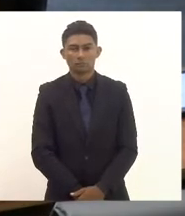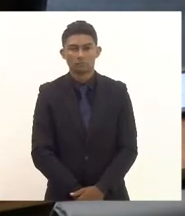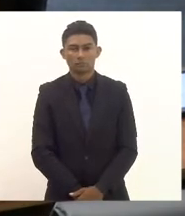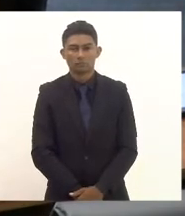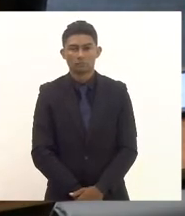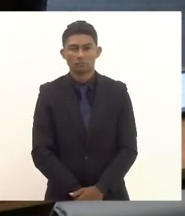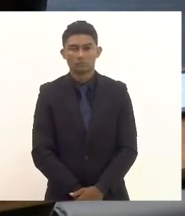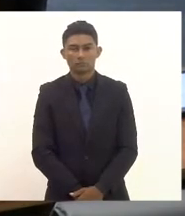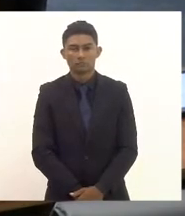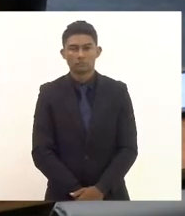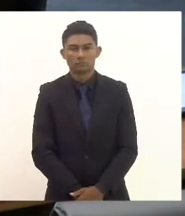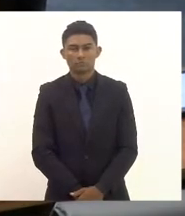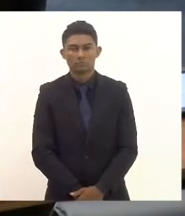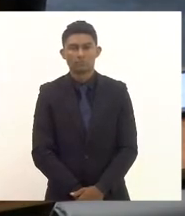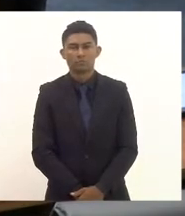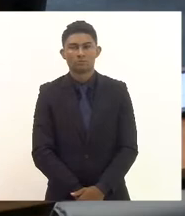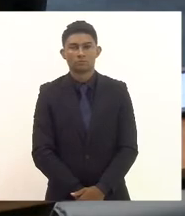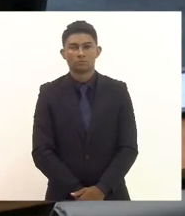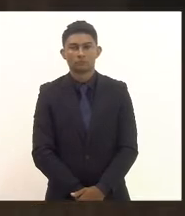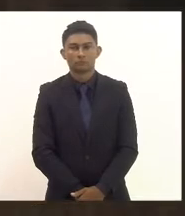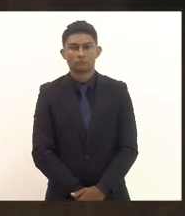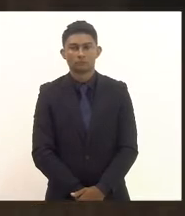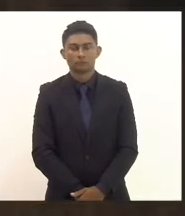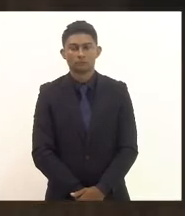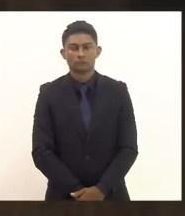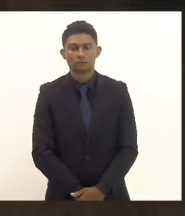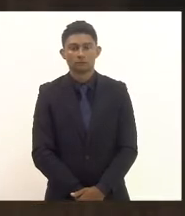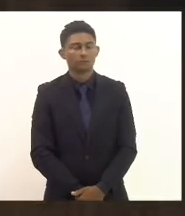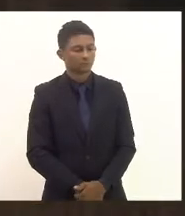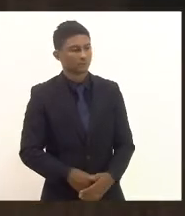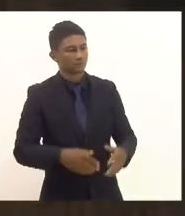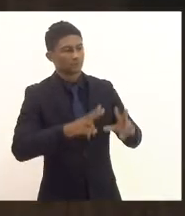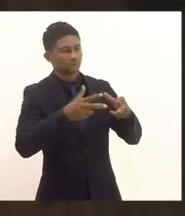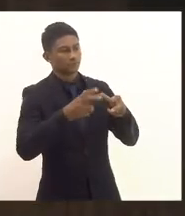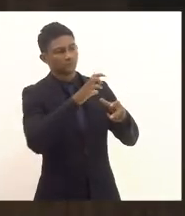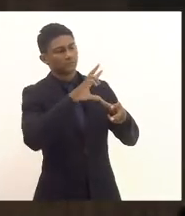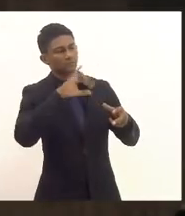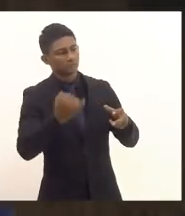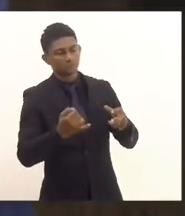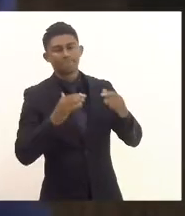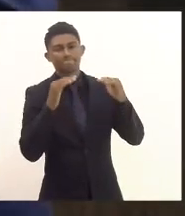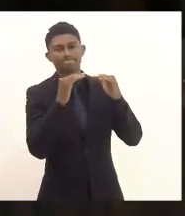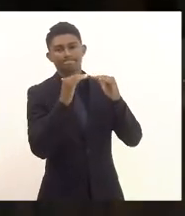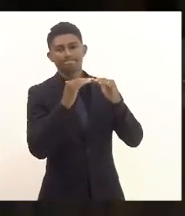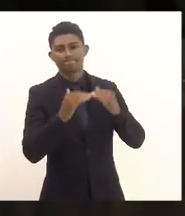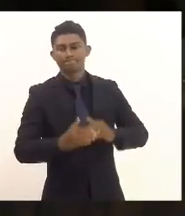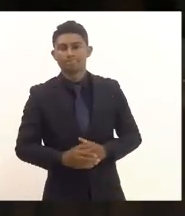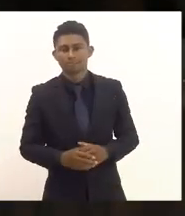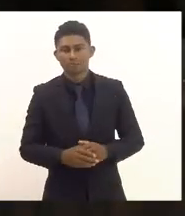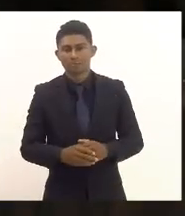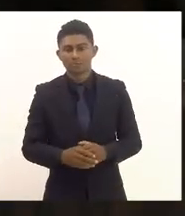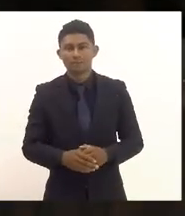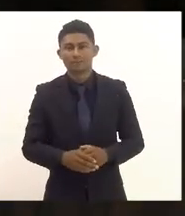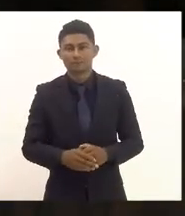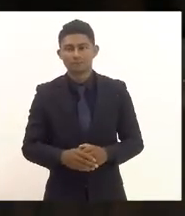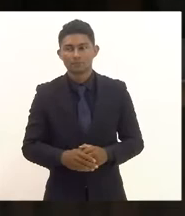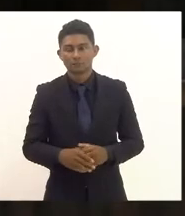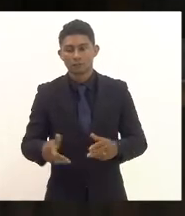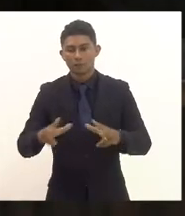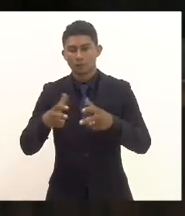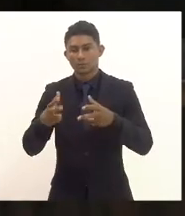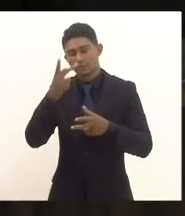família e o presidente da companhia ccj pela comissão da pessoa com deficiência